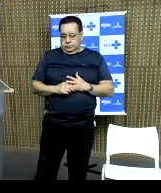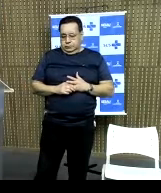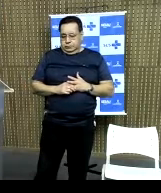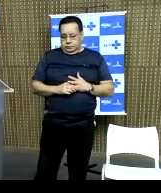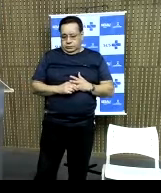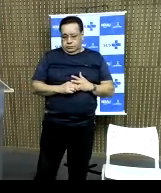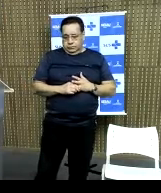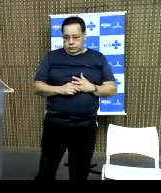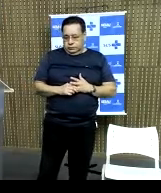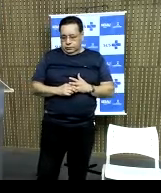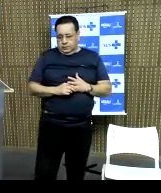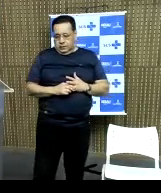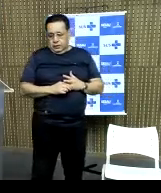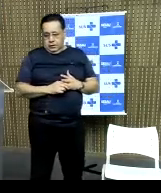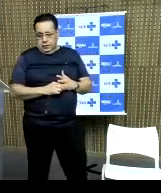abdominal.